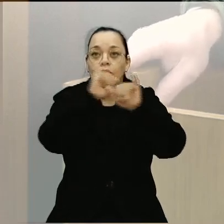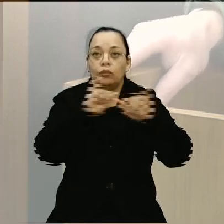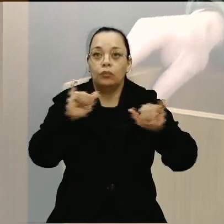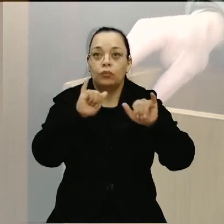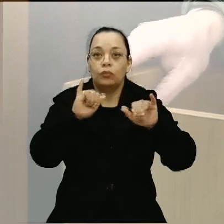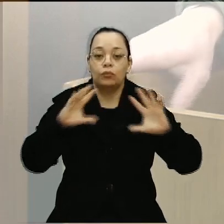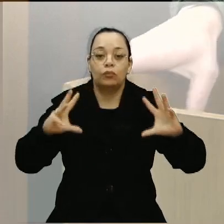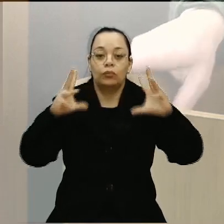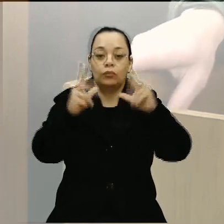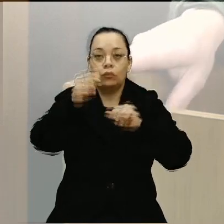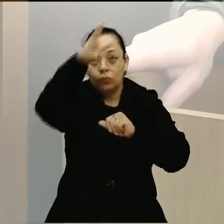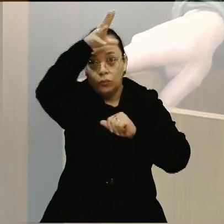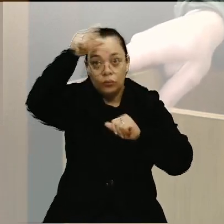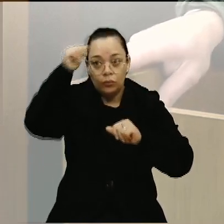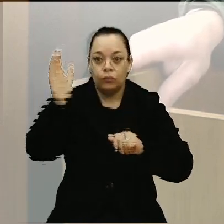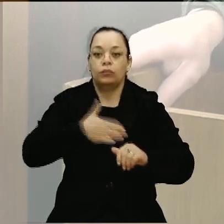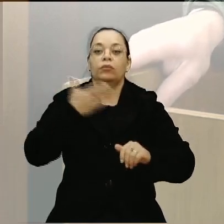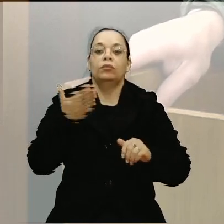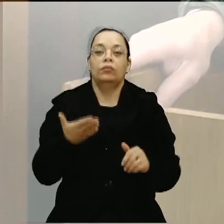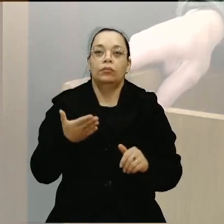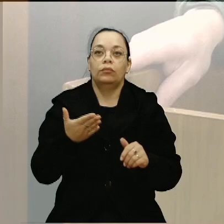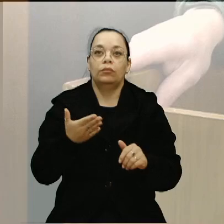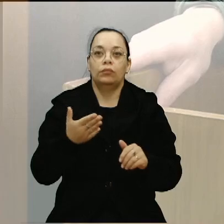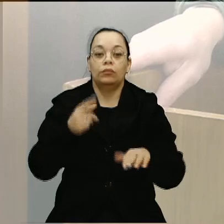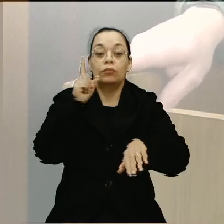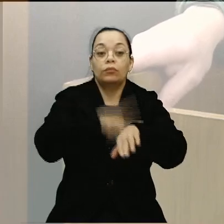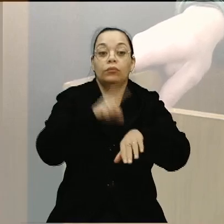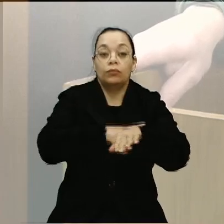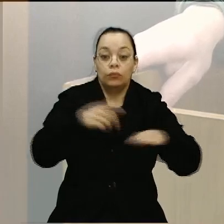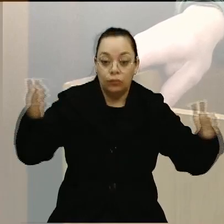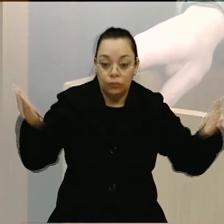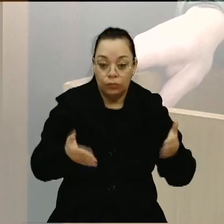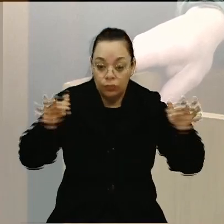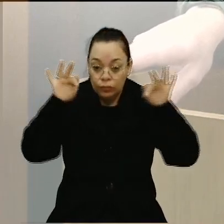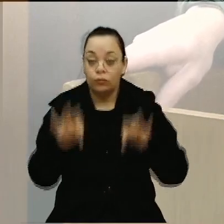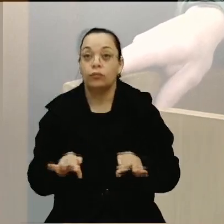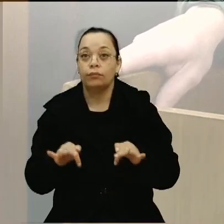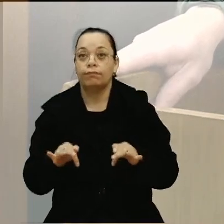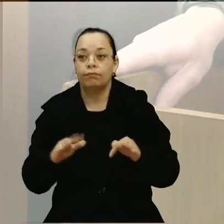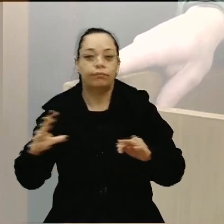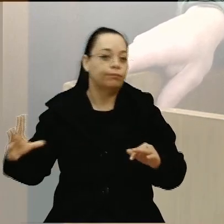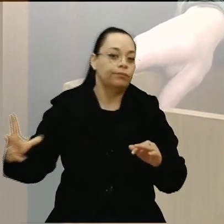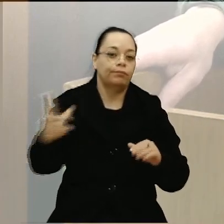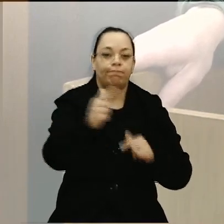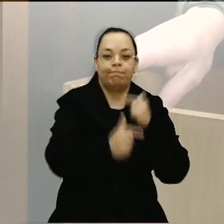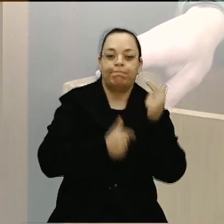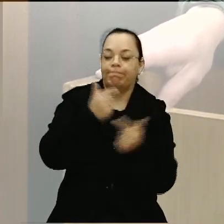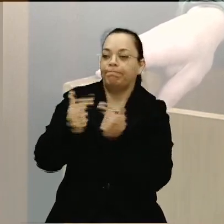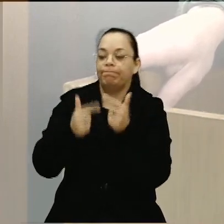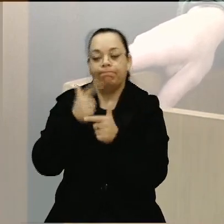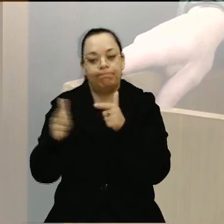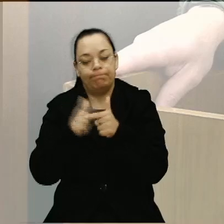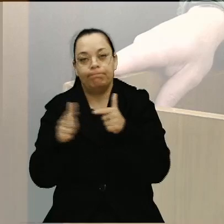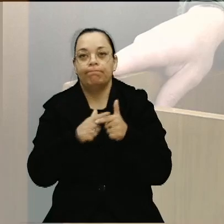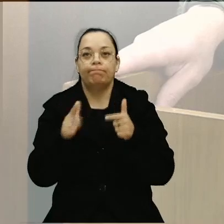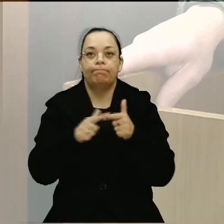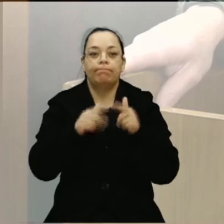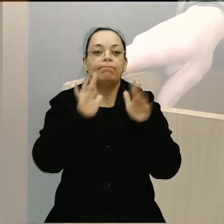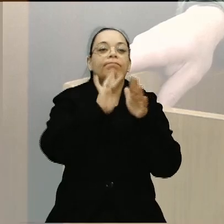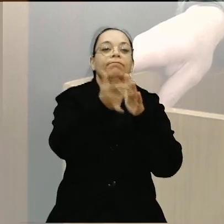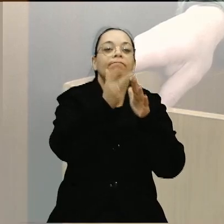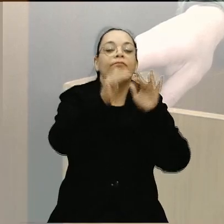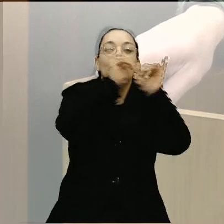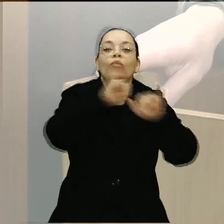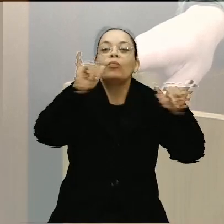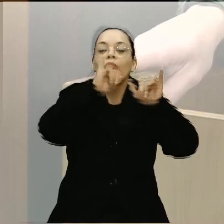as prefeituras de surpresa, que o prazo acabaria hoje, então acaba dando todo esse transtorno. A gente vê nas mídias aí que